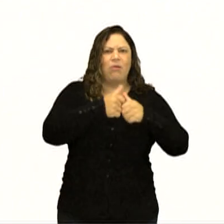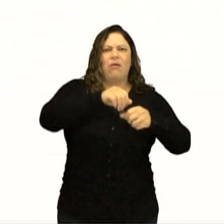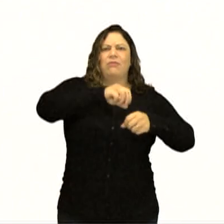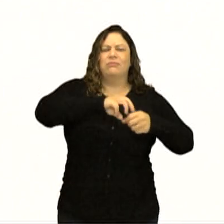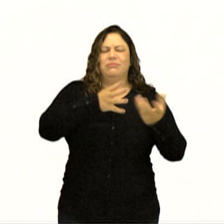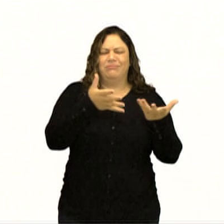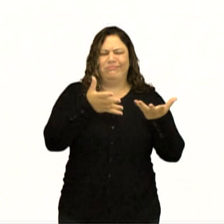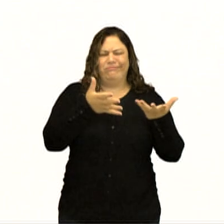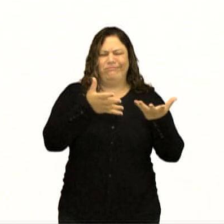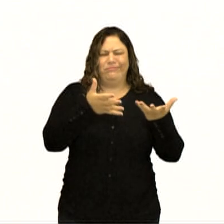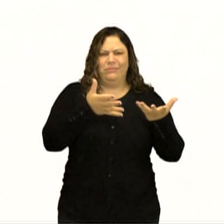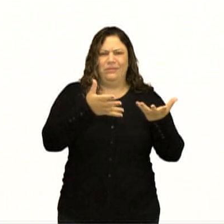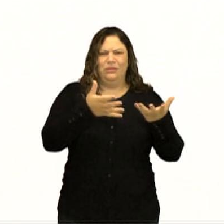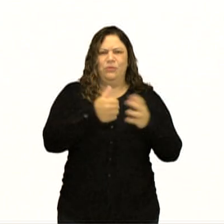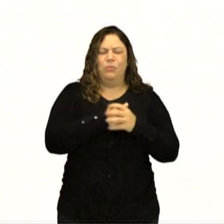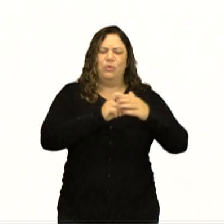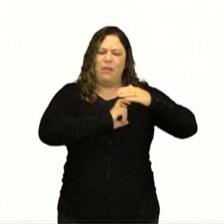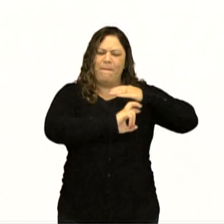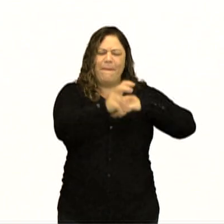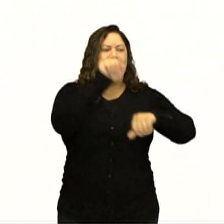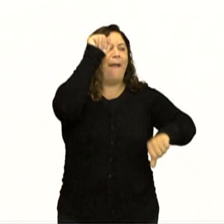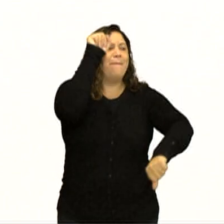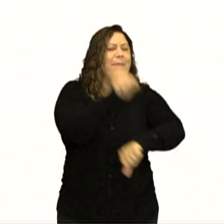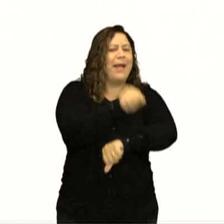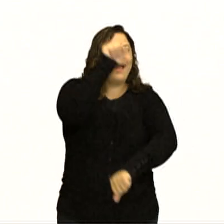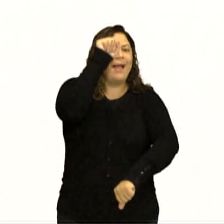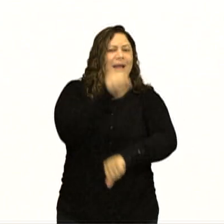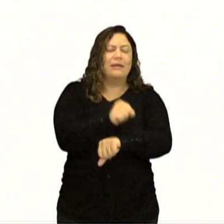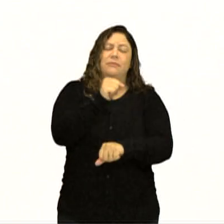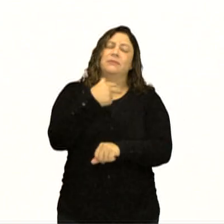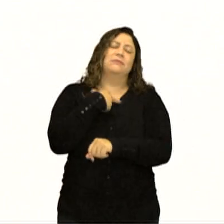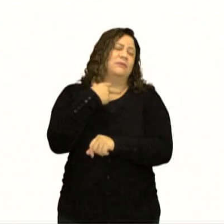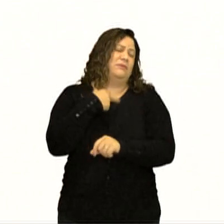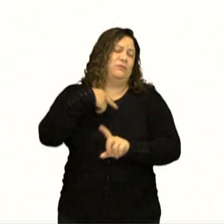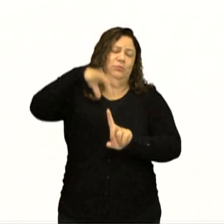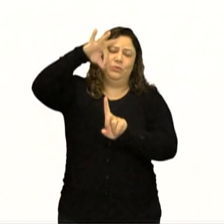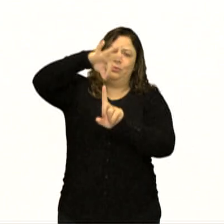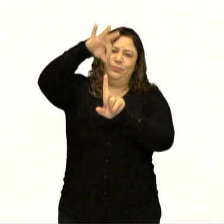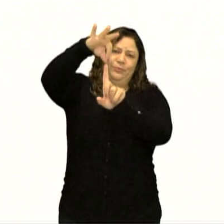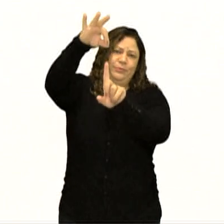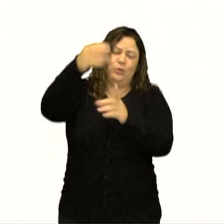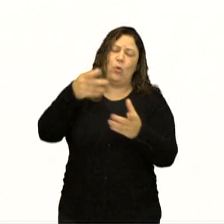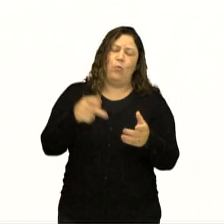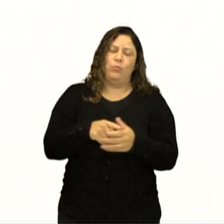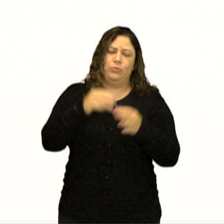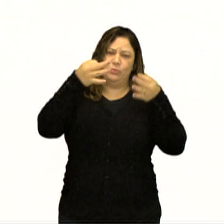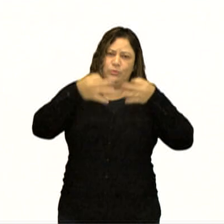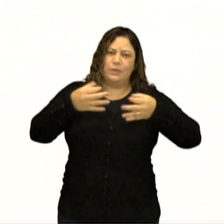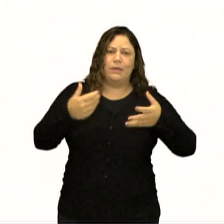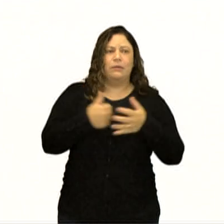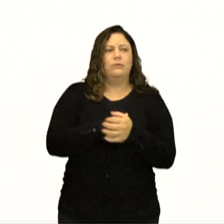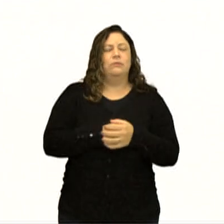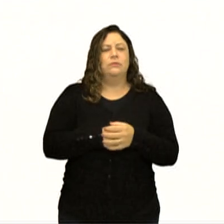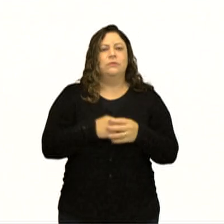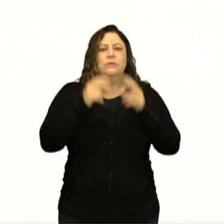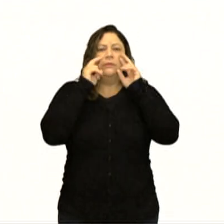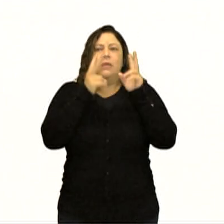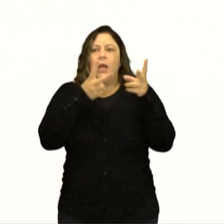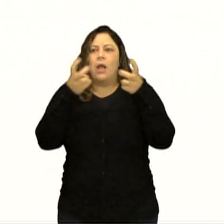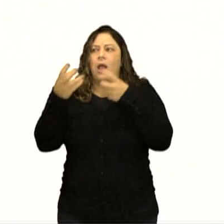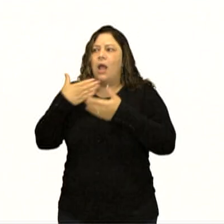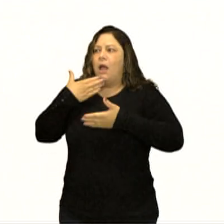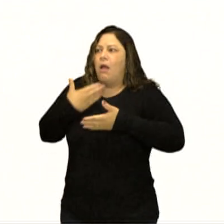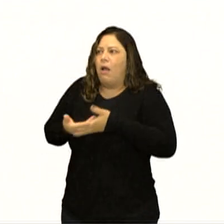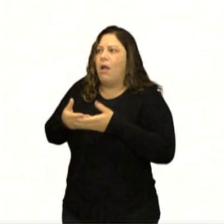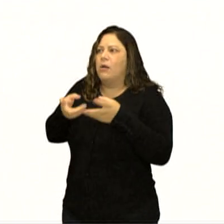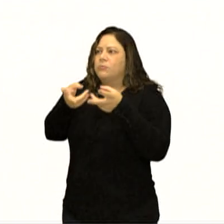era um meio que podia parar a qualquer momento, ele tinha os postes, as paradas fixas. Ele também ficou obcecado, ele